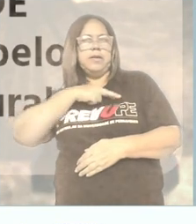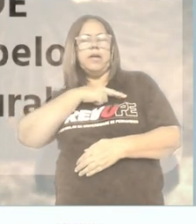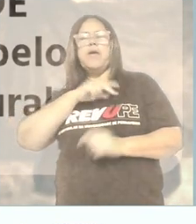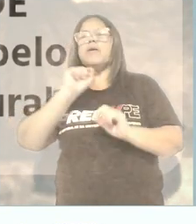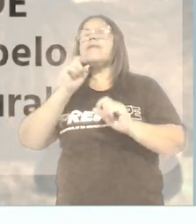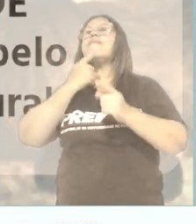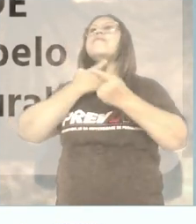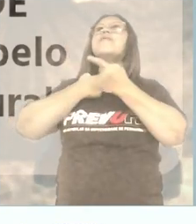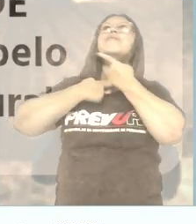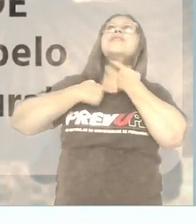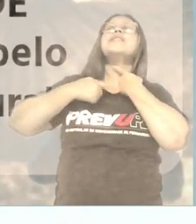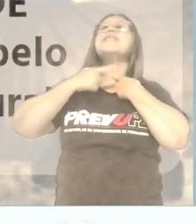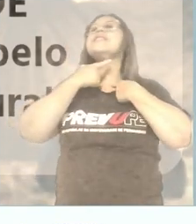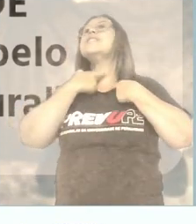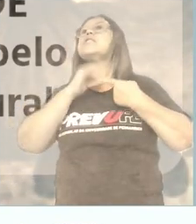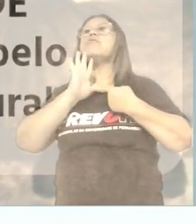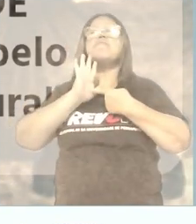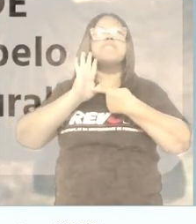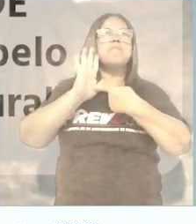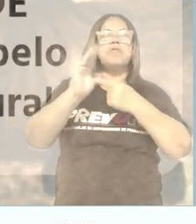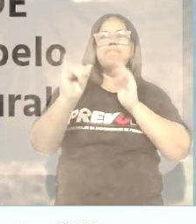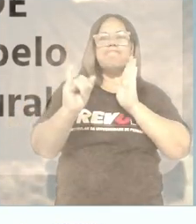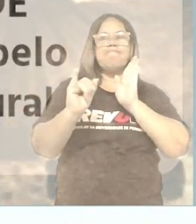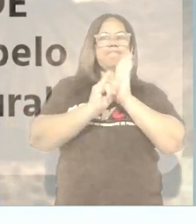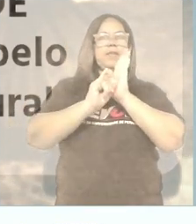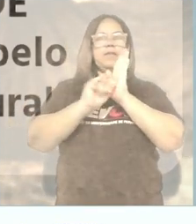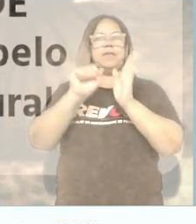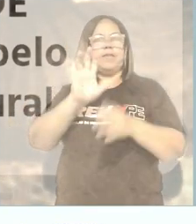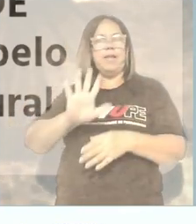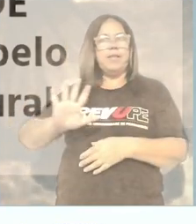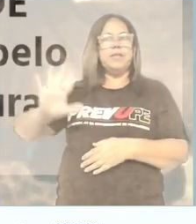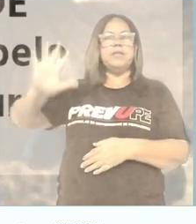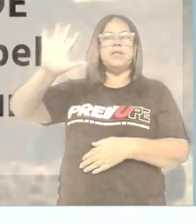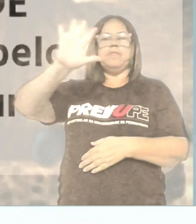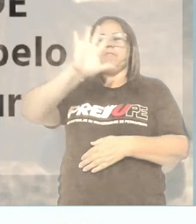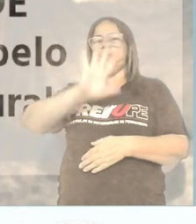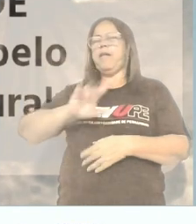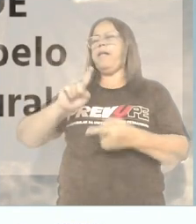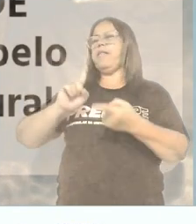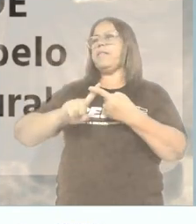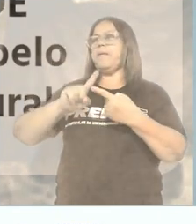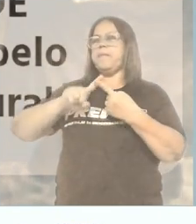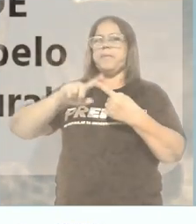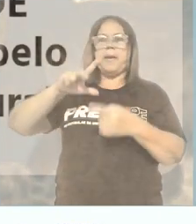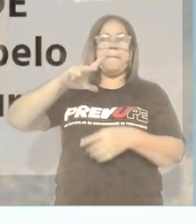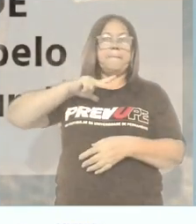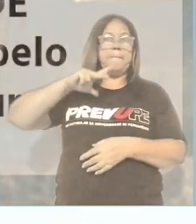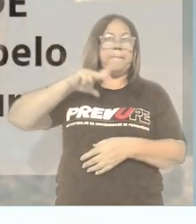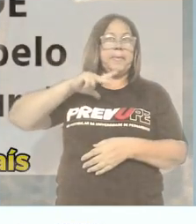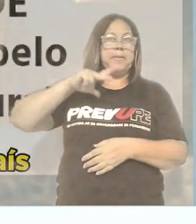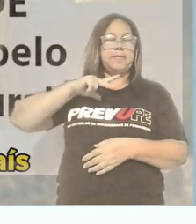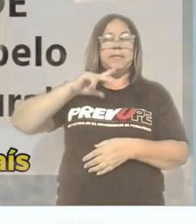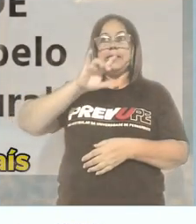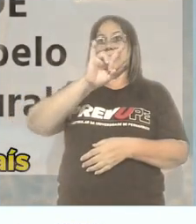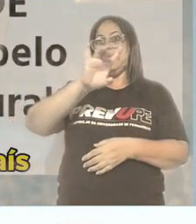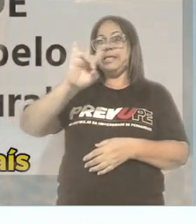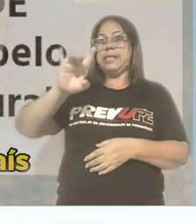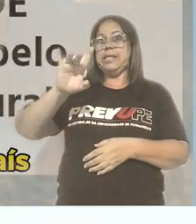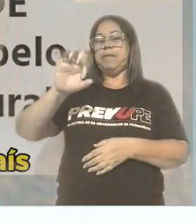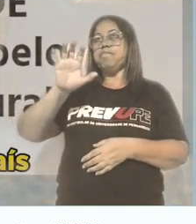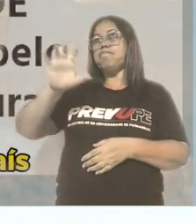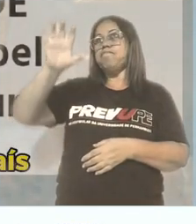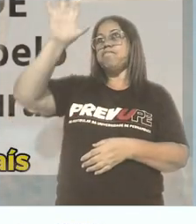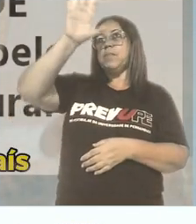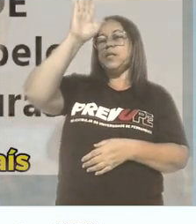de exaltar a identidade nacional e as pecularidades de cada região do Brasil ores